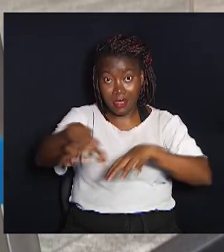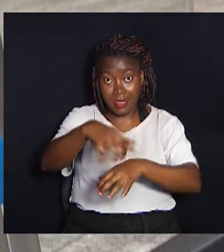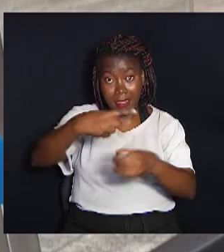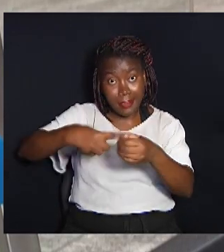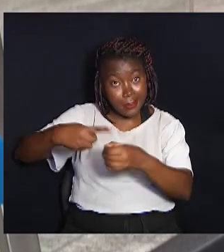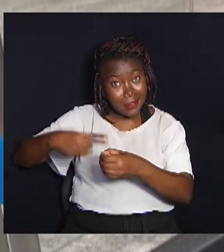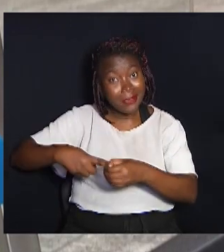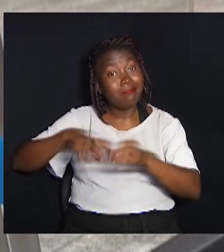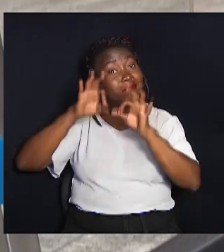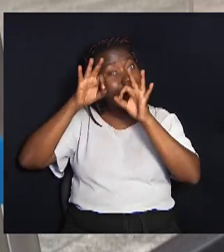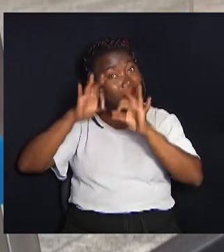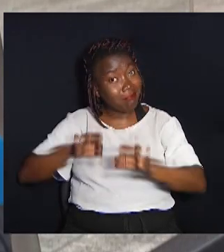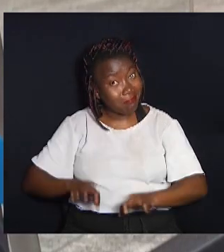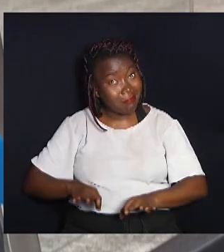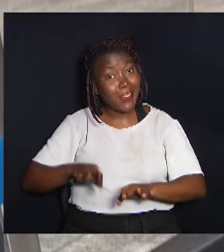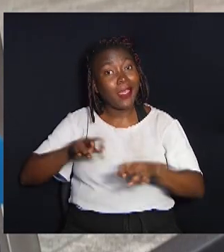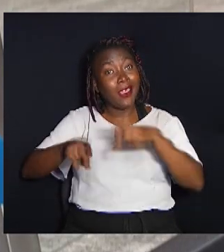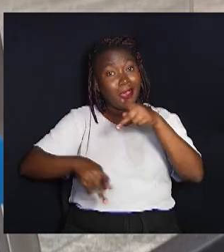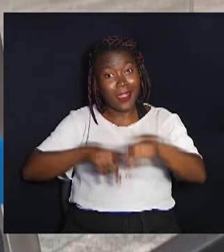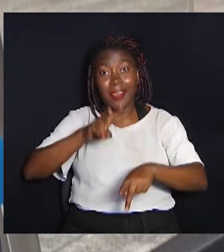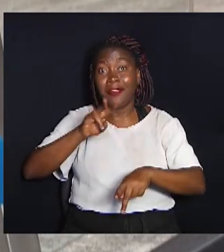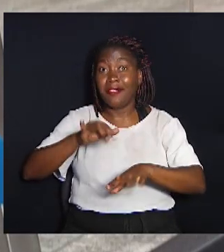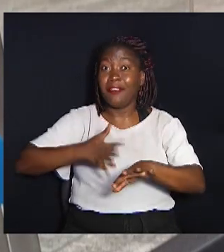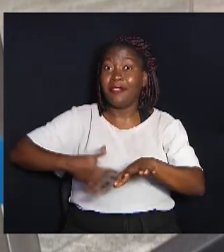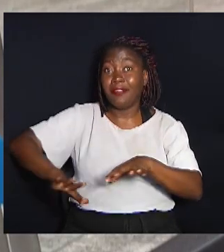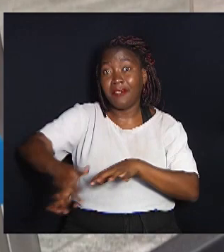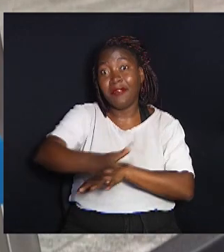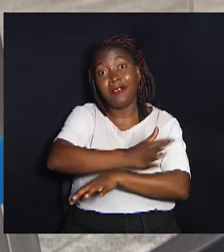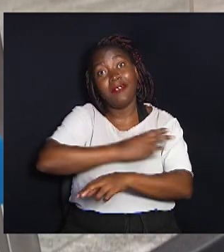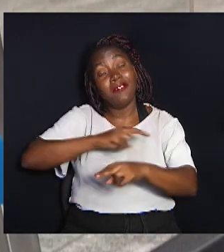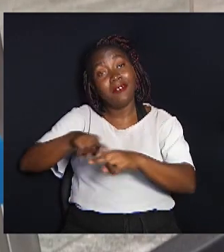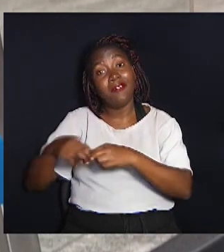vai ficar ilhada ali, uma vez que tem a ferrovia, né, que